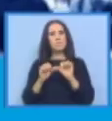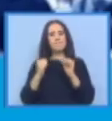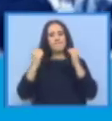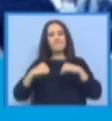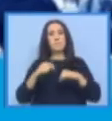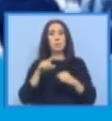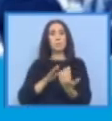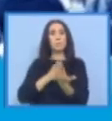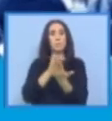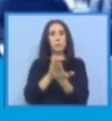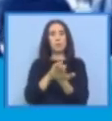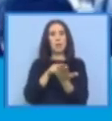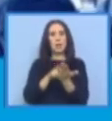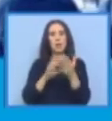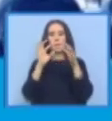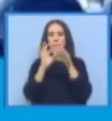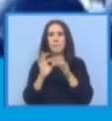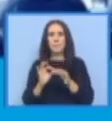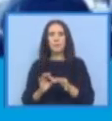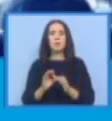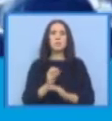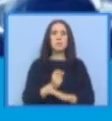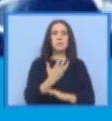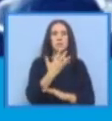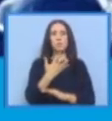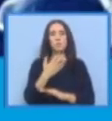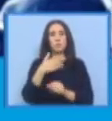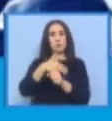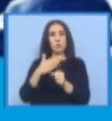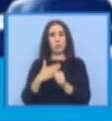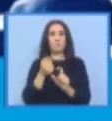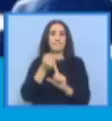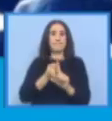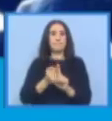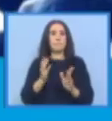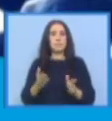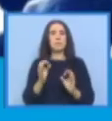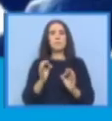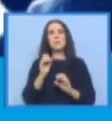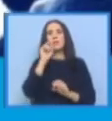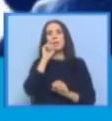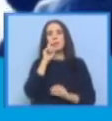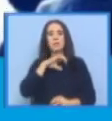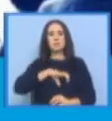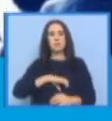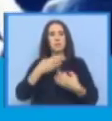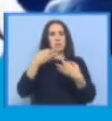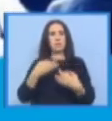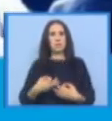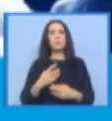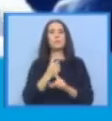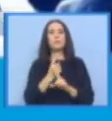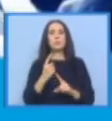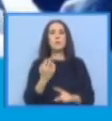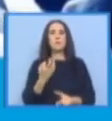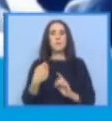que elenca 5 setores a combater, portanto, no fundo, garantir salários dignos, porque há